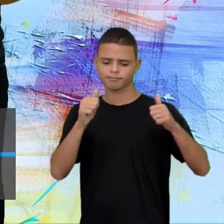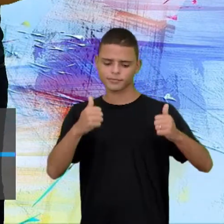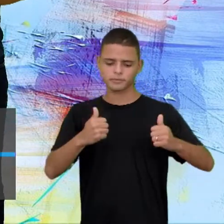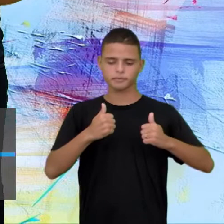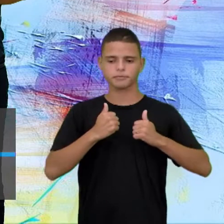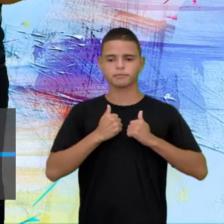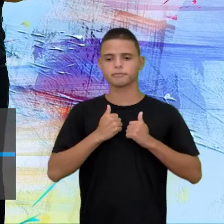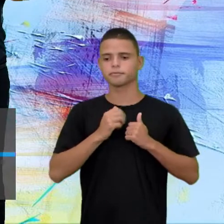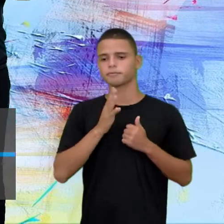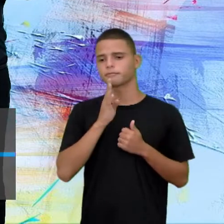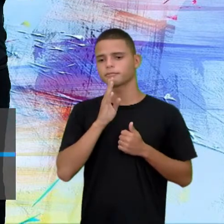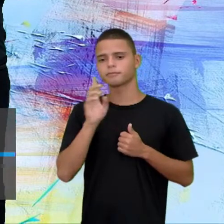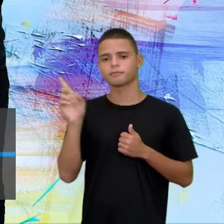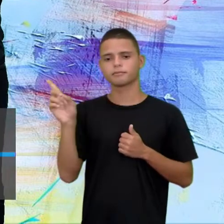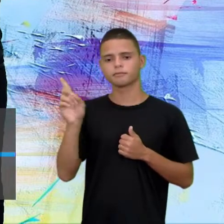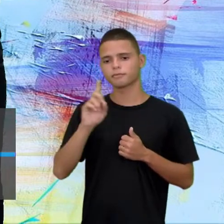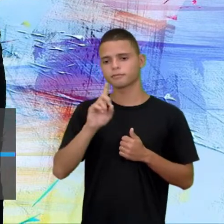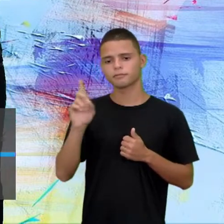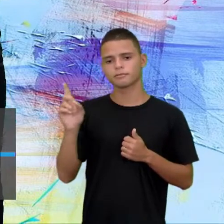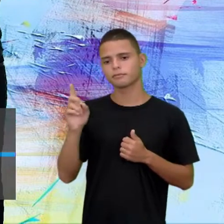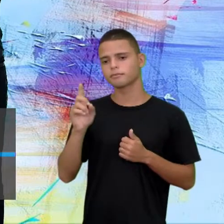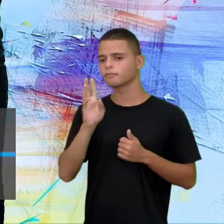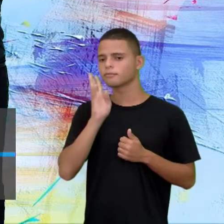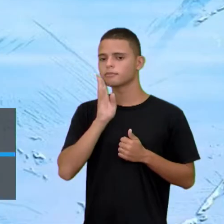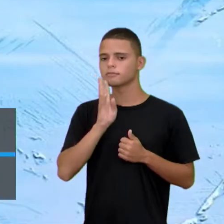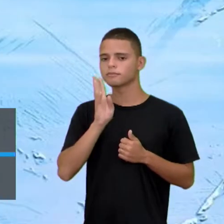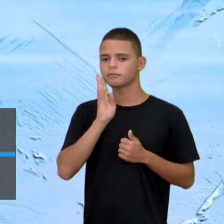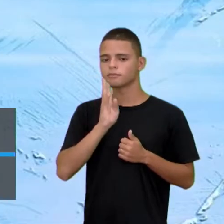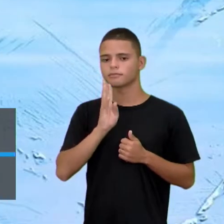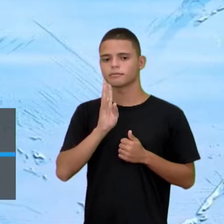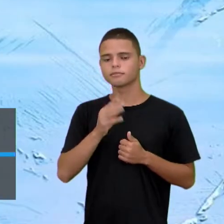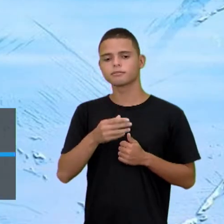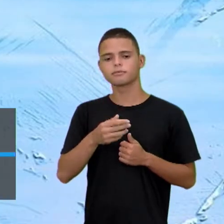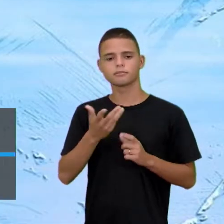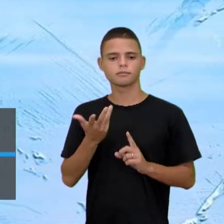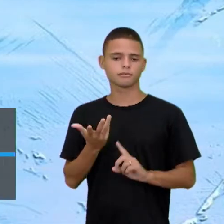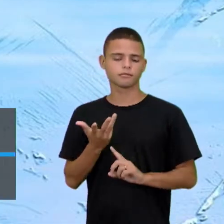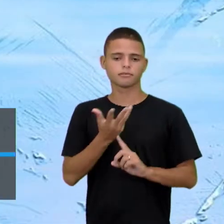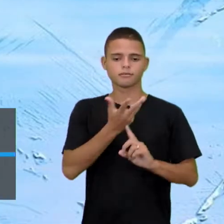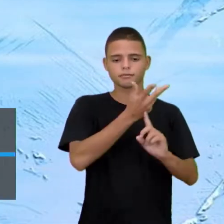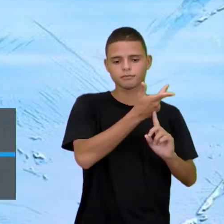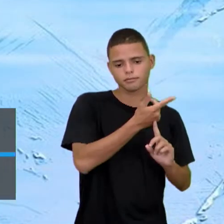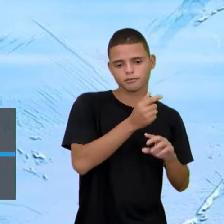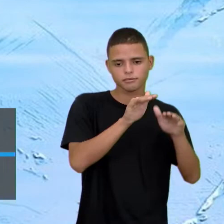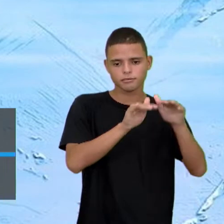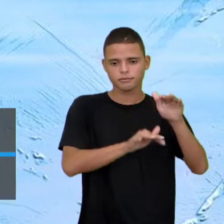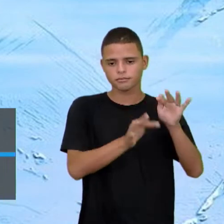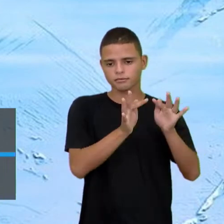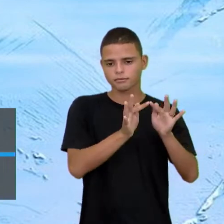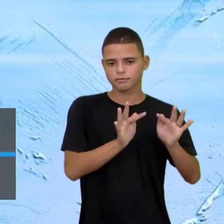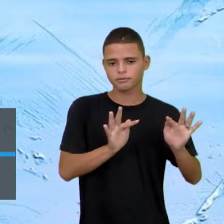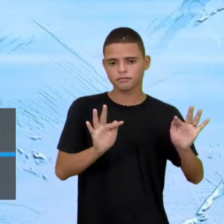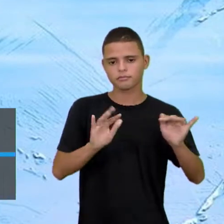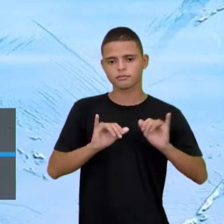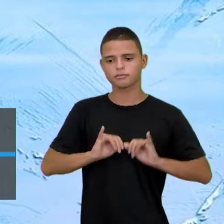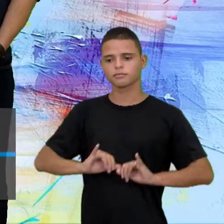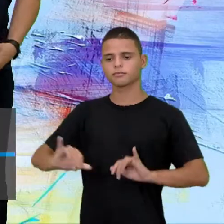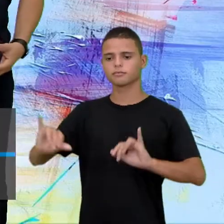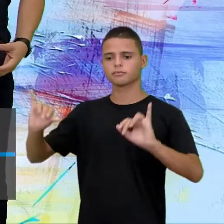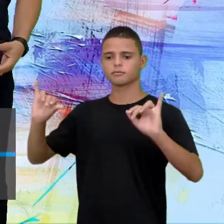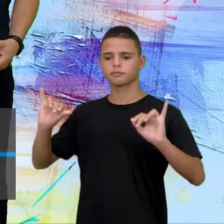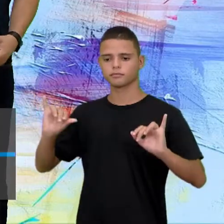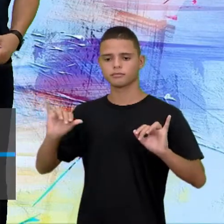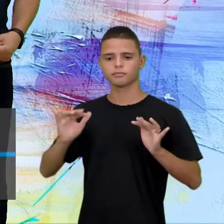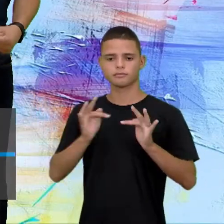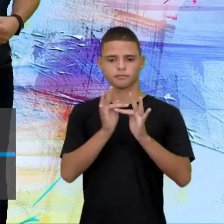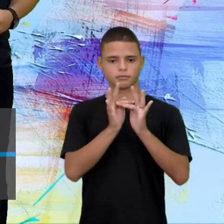o Piet Mondrian. Eu vou até repetir a frase que eu achei bacana. A posição do artista é humilde. Ele é essencialmente um canal. E olha que frase... Aí